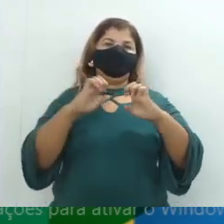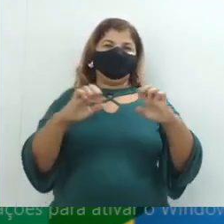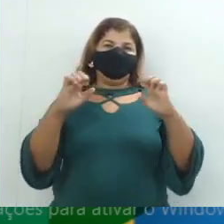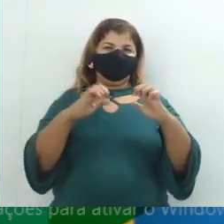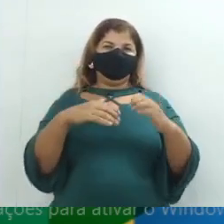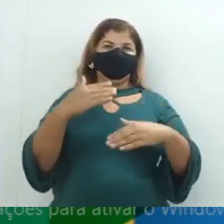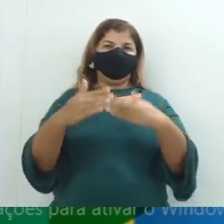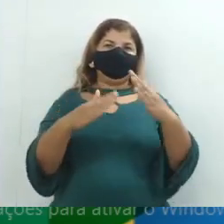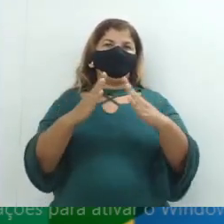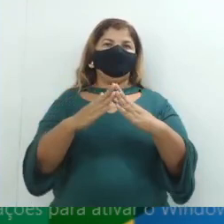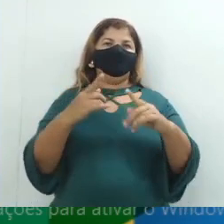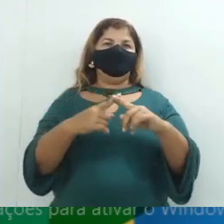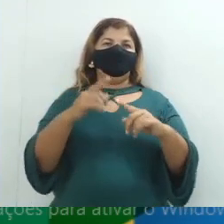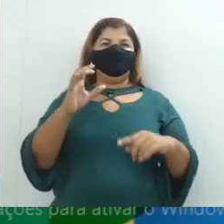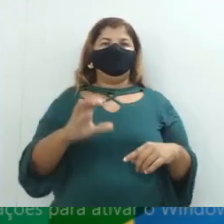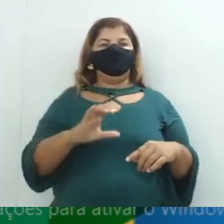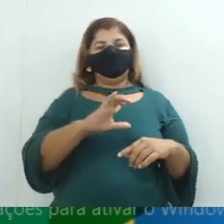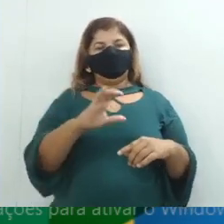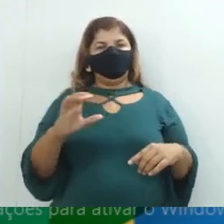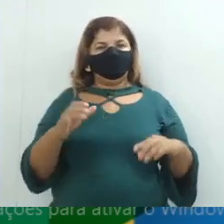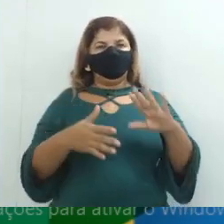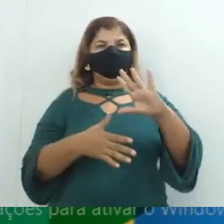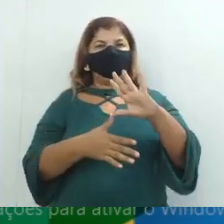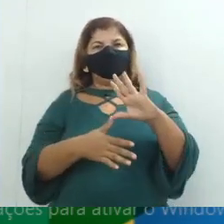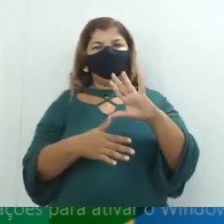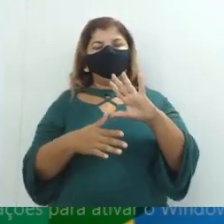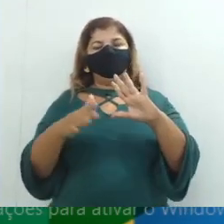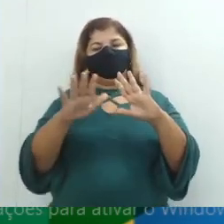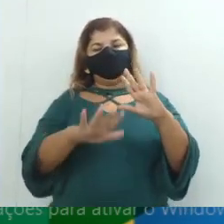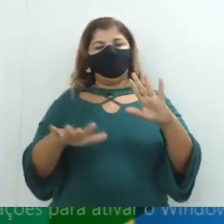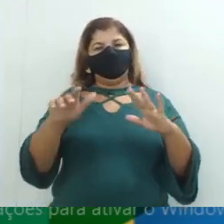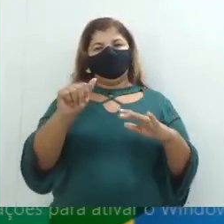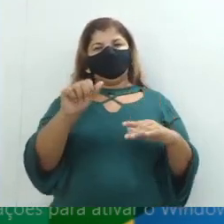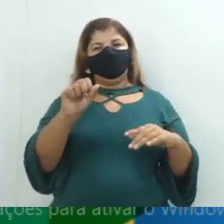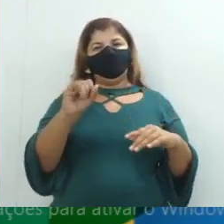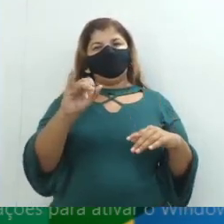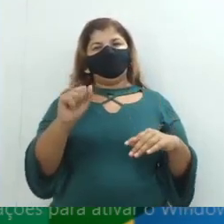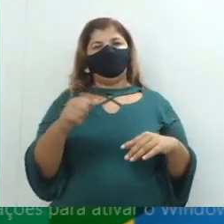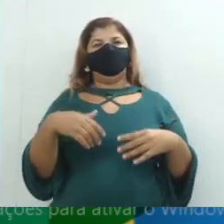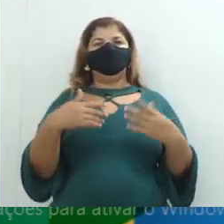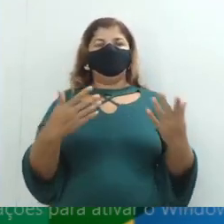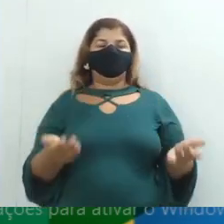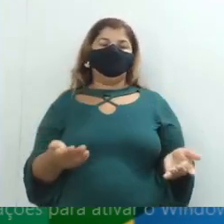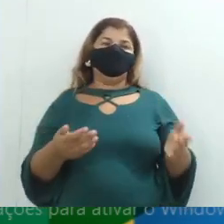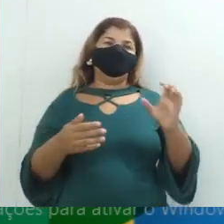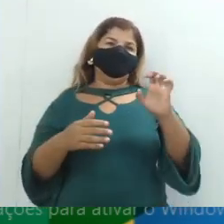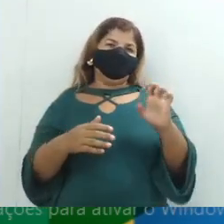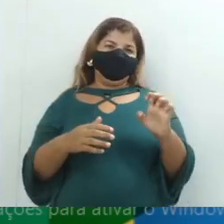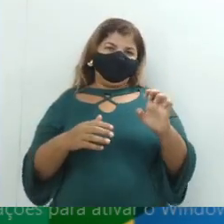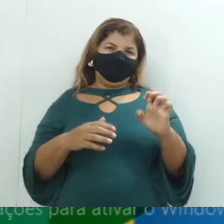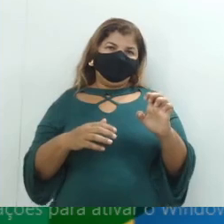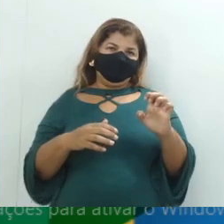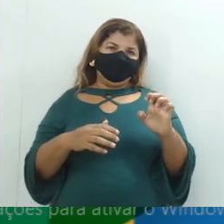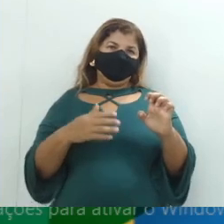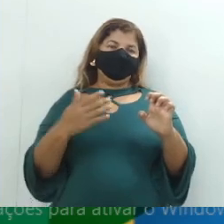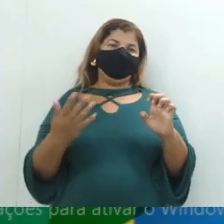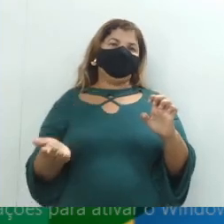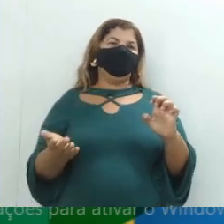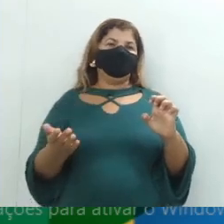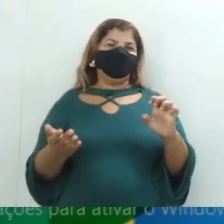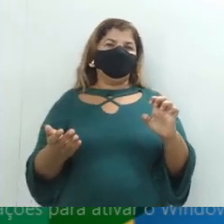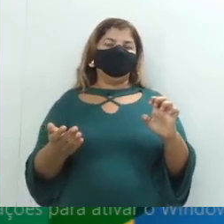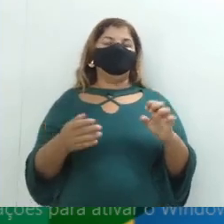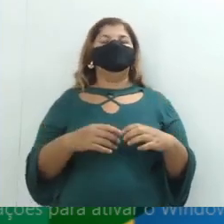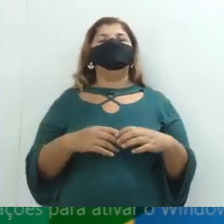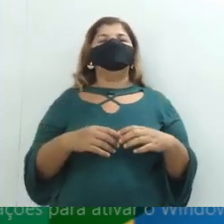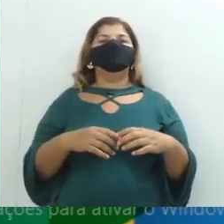Ásia. Letra E, o princípio do livre-arbítrio defendido pelo Santo Ofício, órgão diretor da Igreja Católica. Vamos lá, a resposta